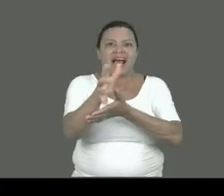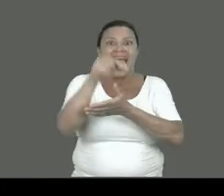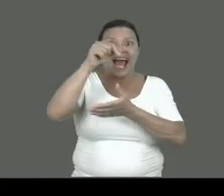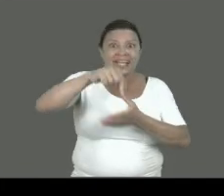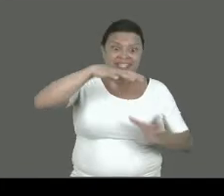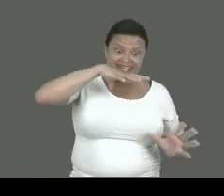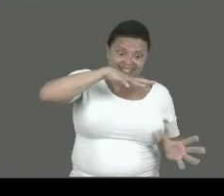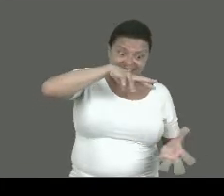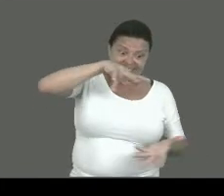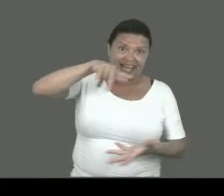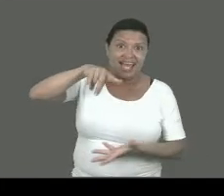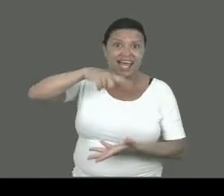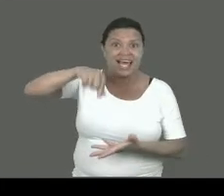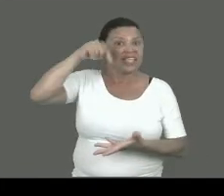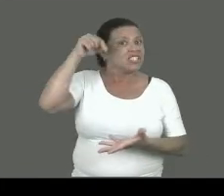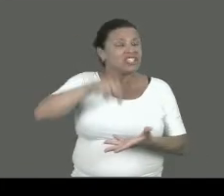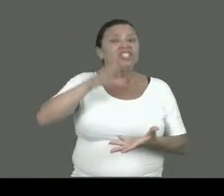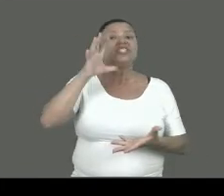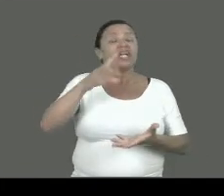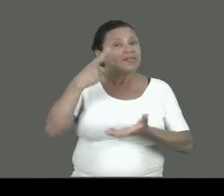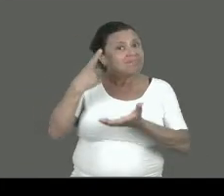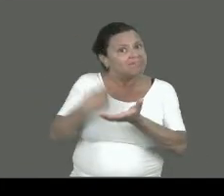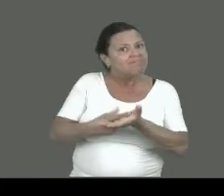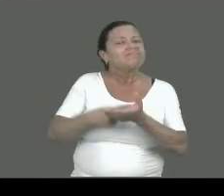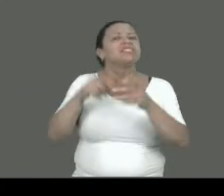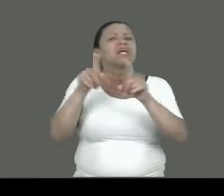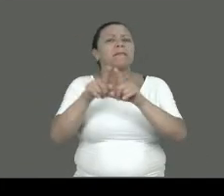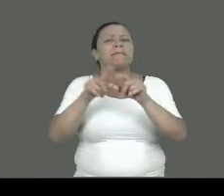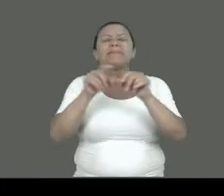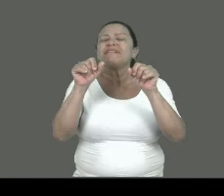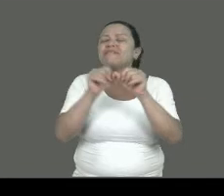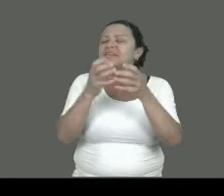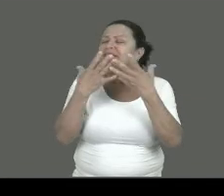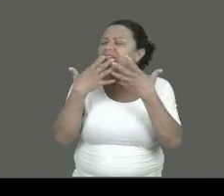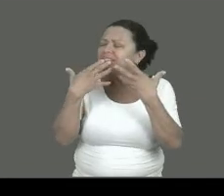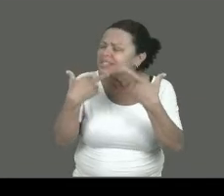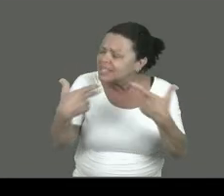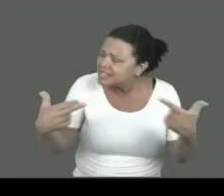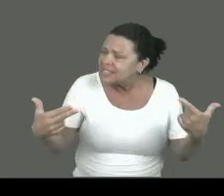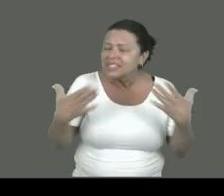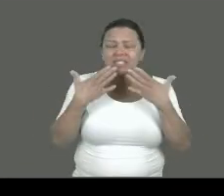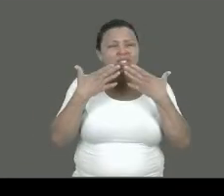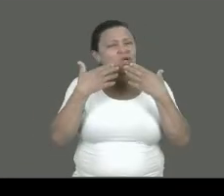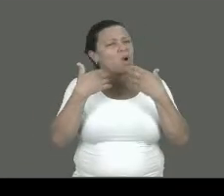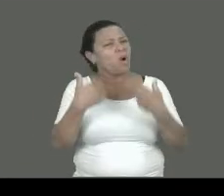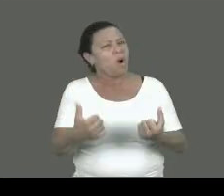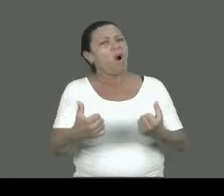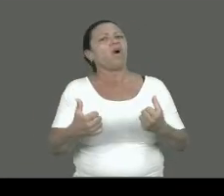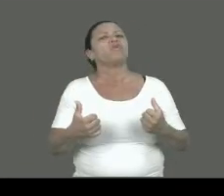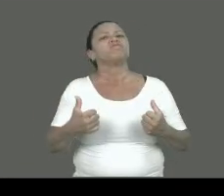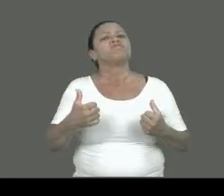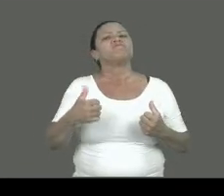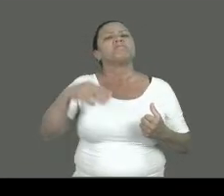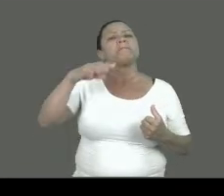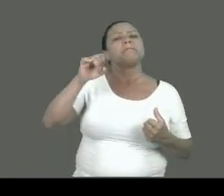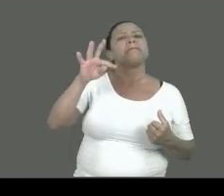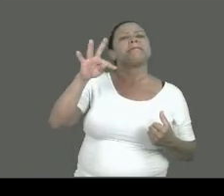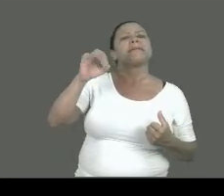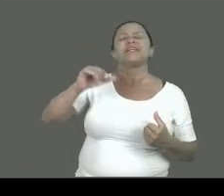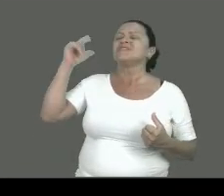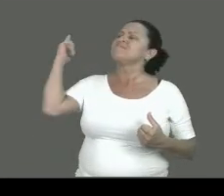Terra. Cumpriram tão bem, fizeram tanto o seu melhor, estabeleceram a meta e